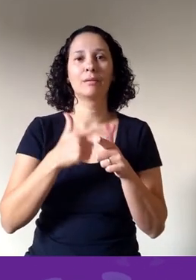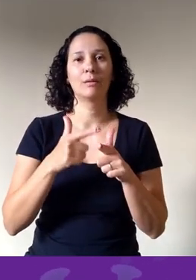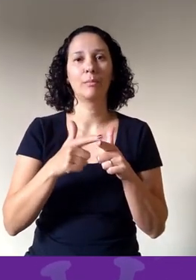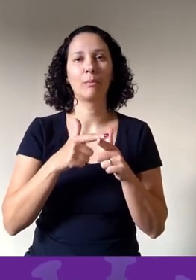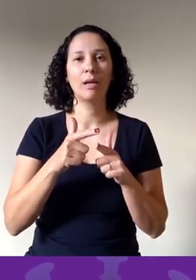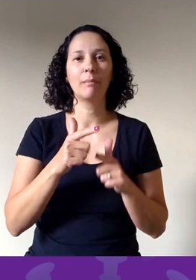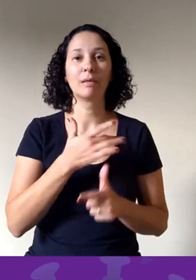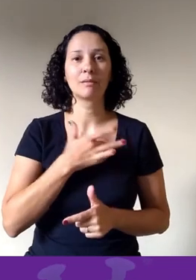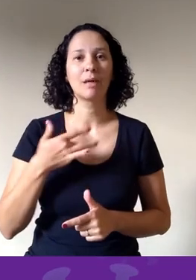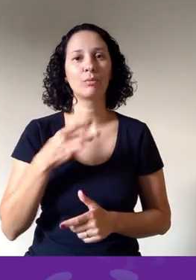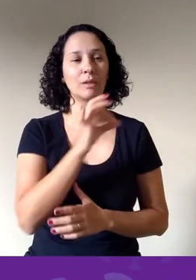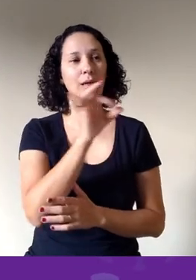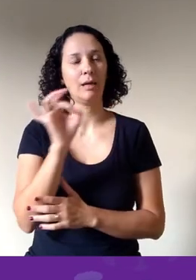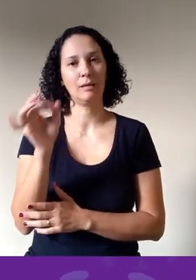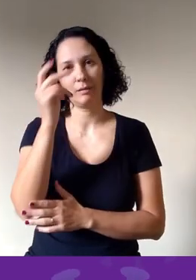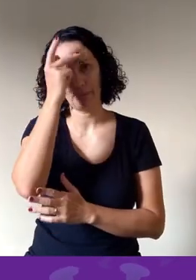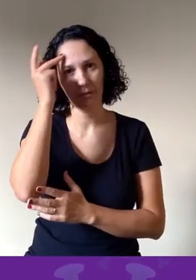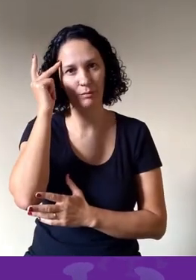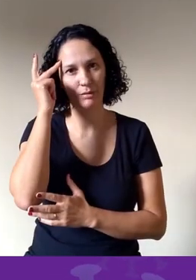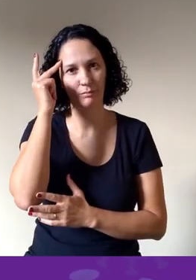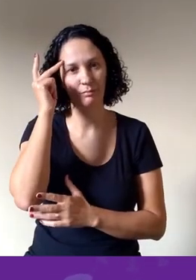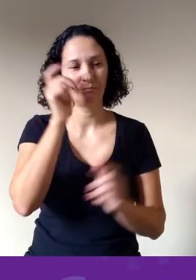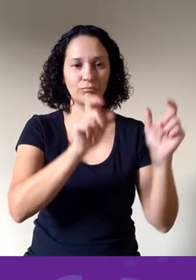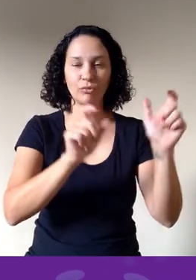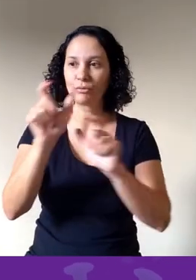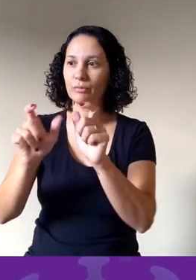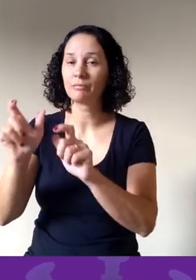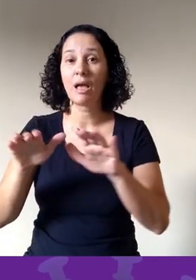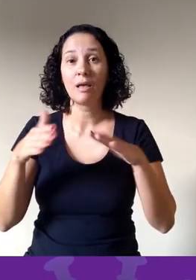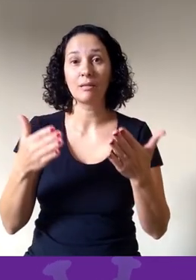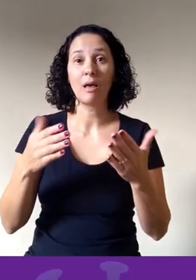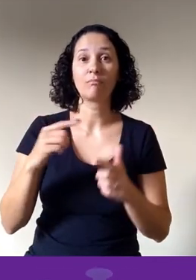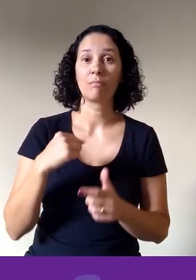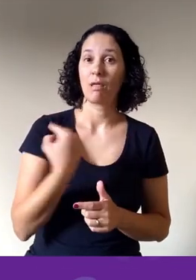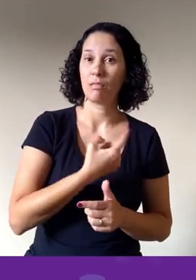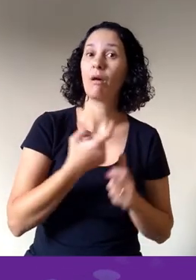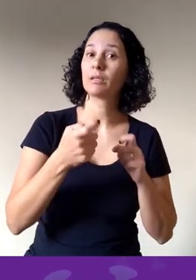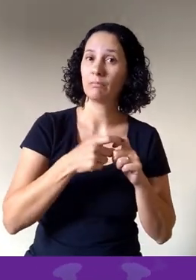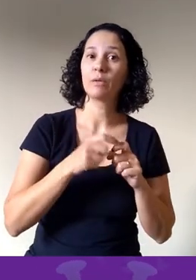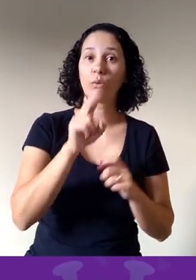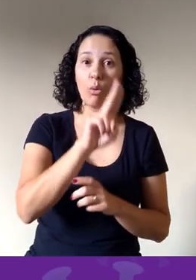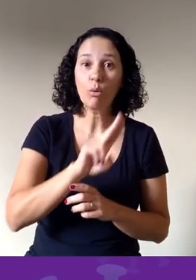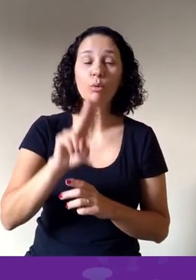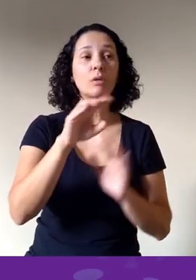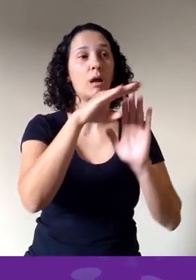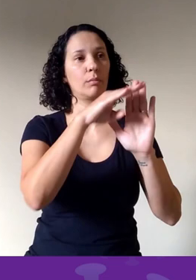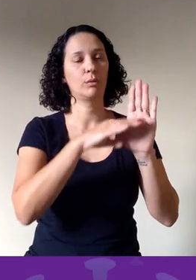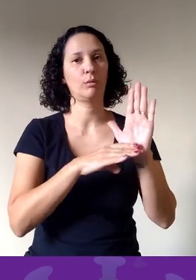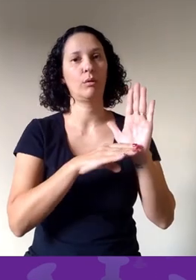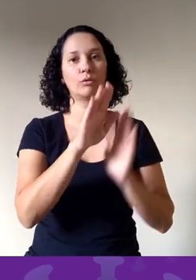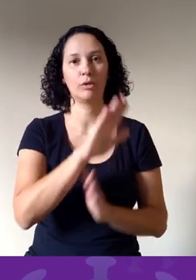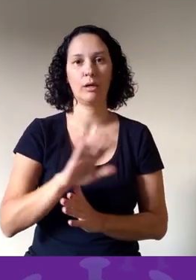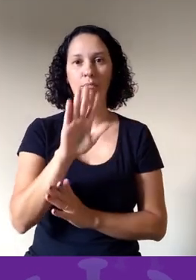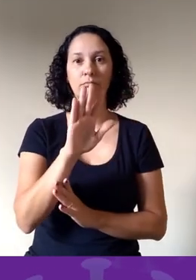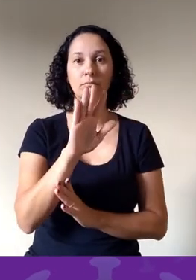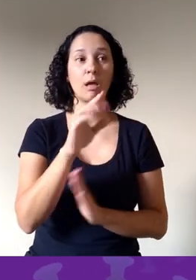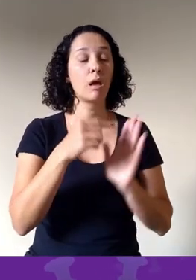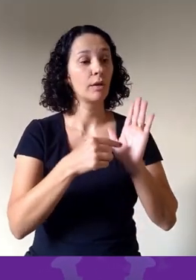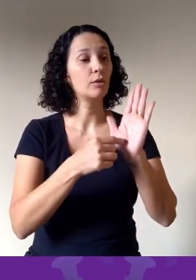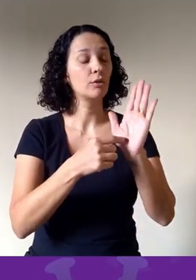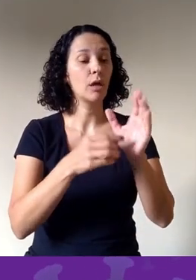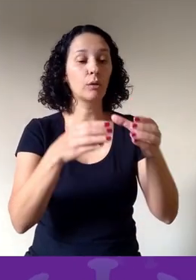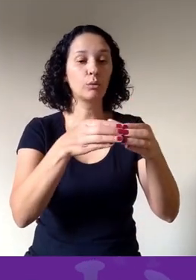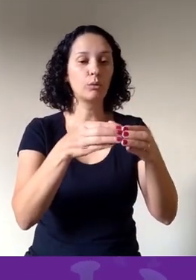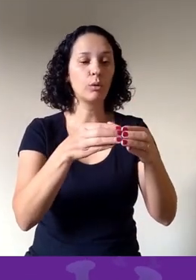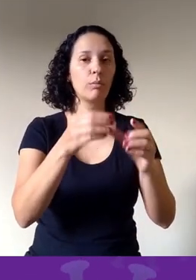de pacientes graves com a cor verde maça dependendo da condição básica de cada paciente a gente faz ajustes de maneira